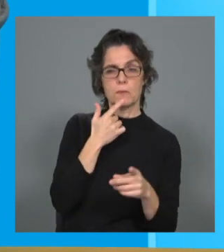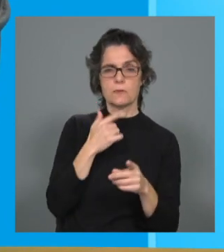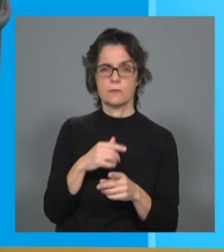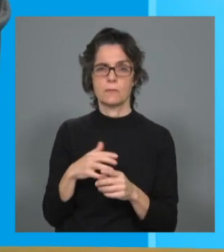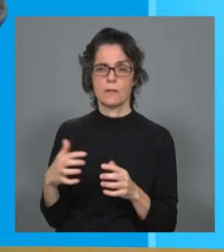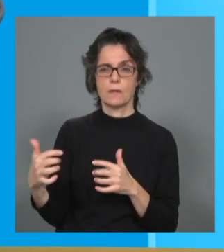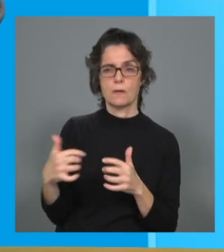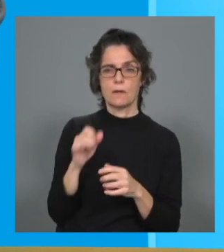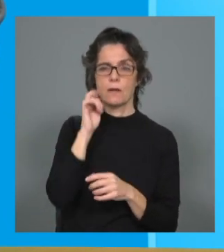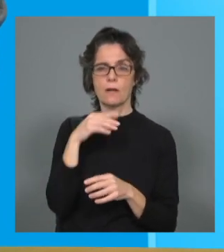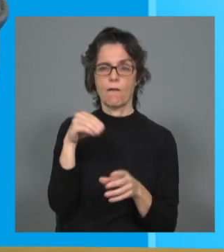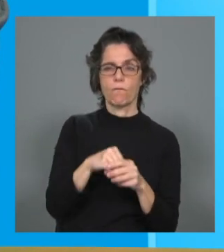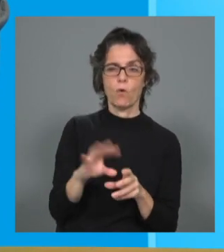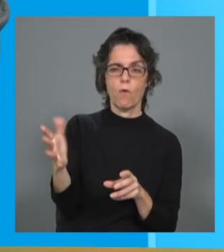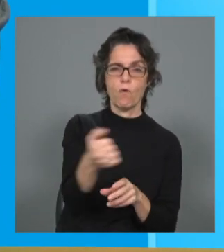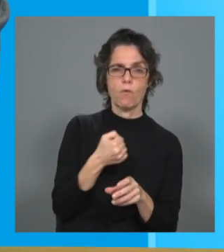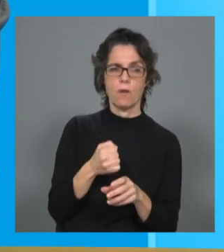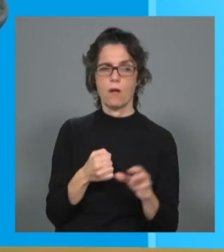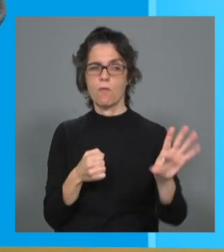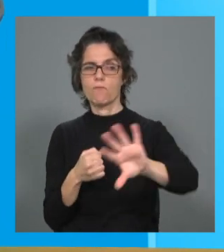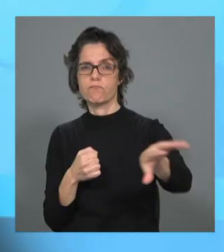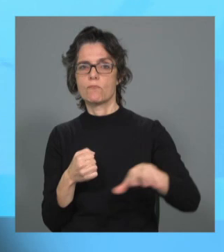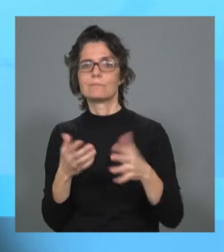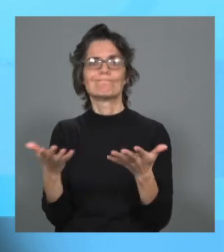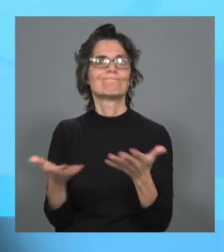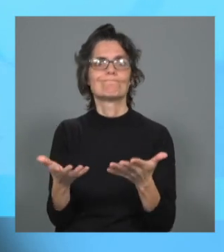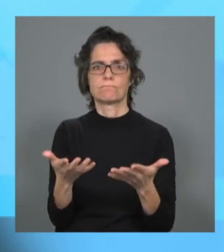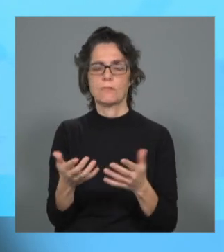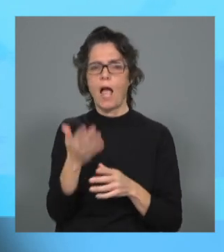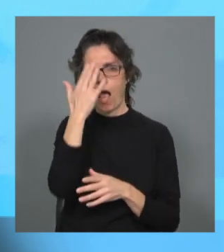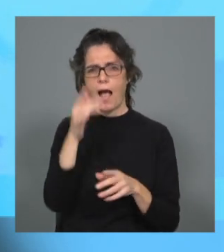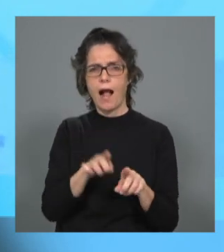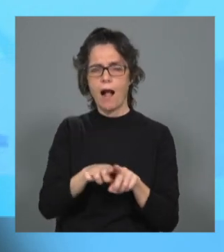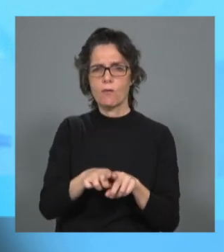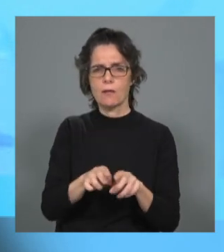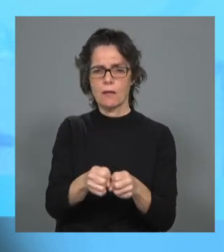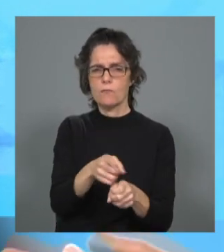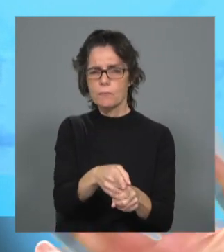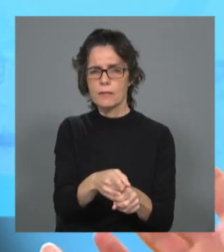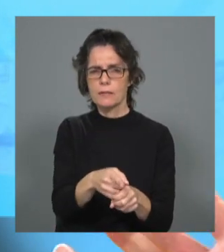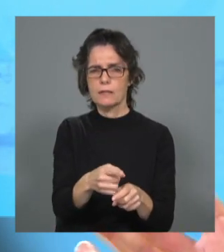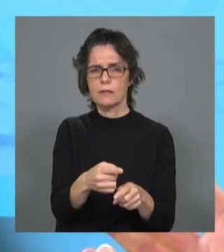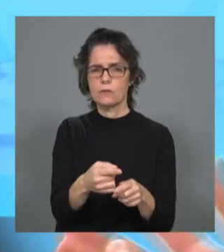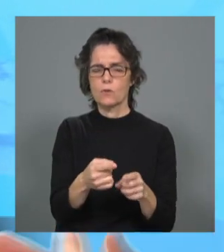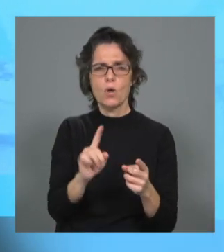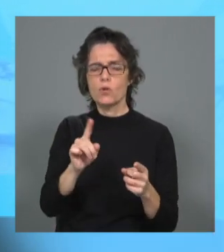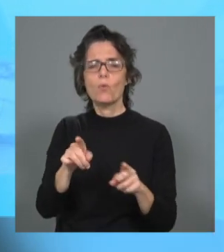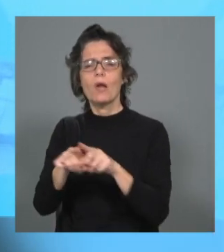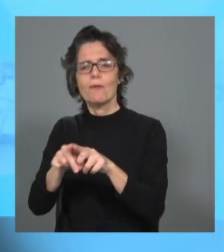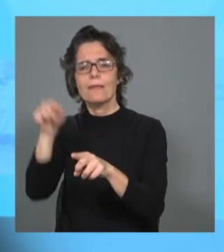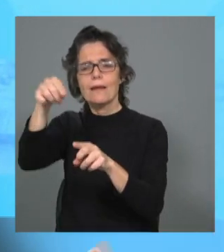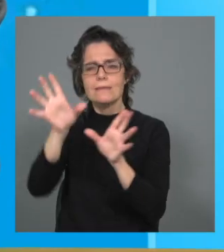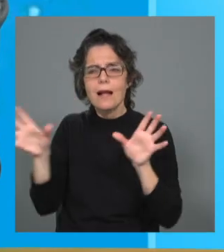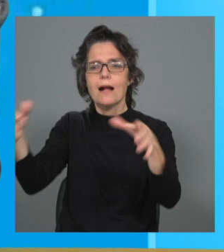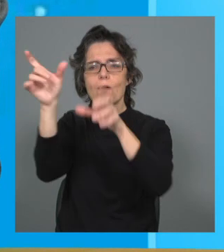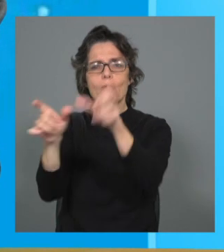B, captar votos deste, parece pensar que o que está a defender é o interesse partidário, não o interesse comum do cidadão do país. E isso